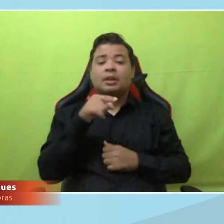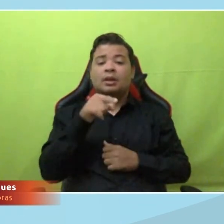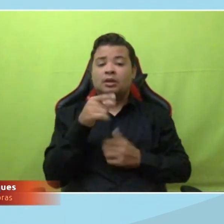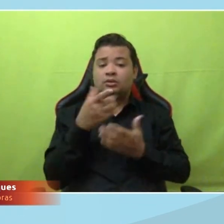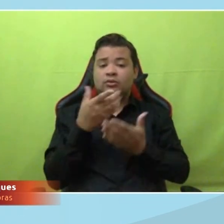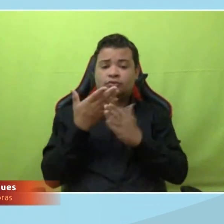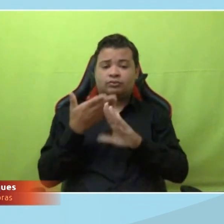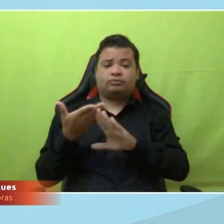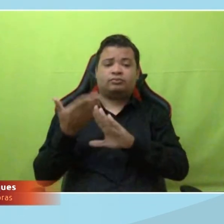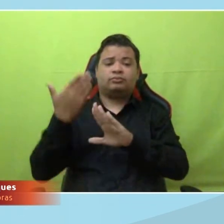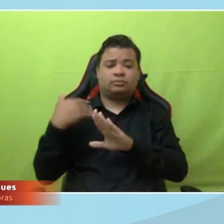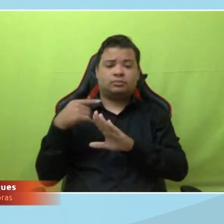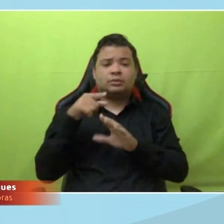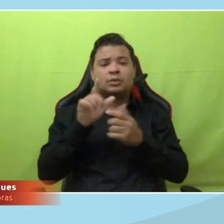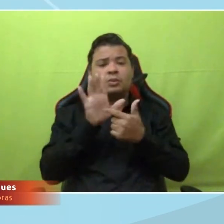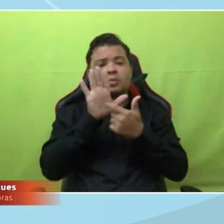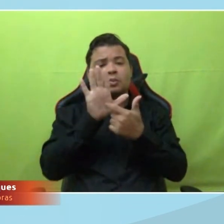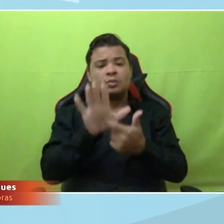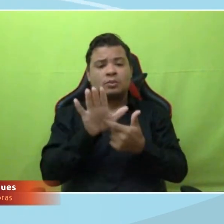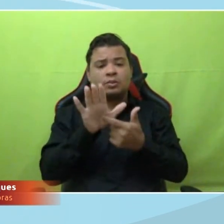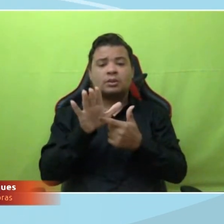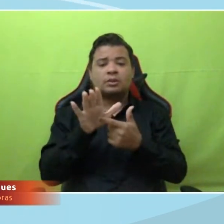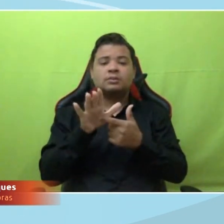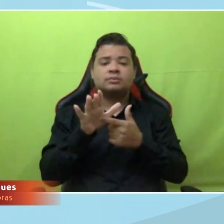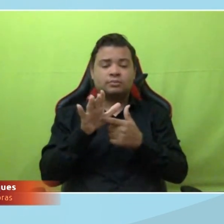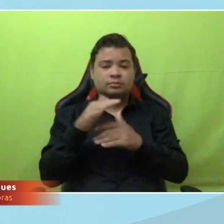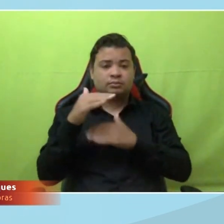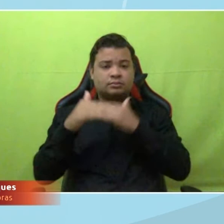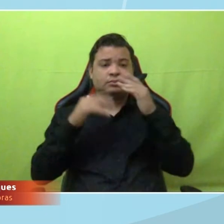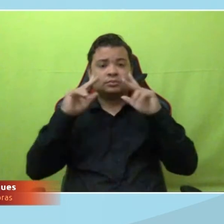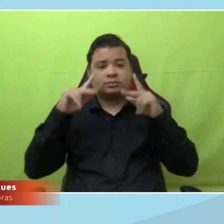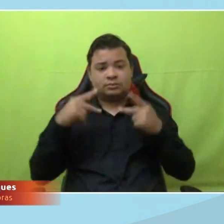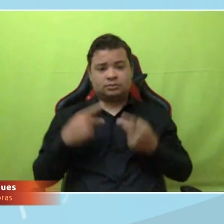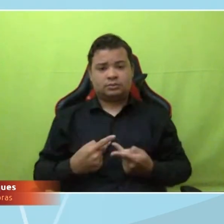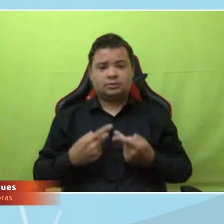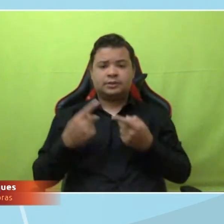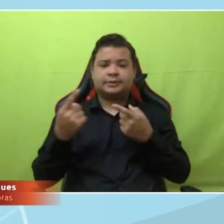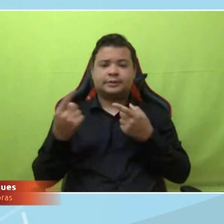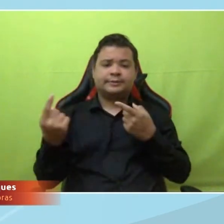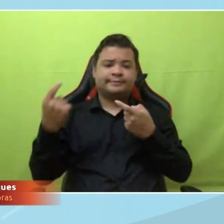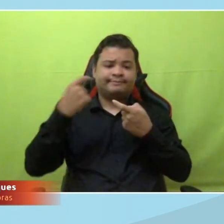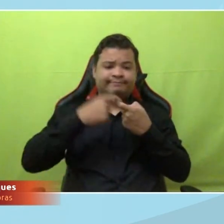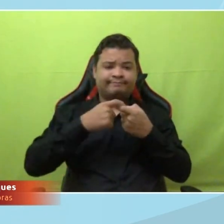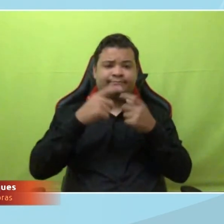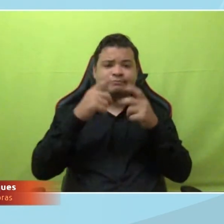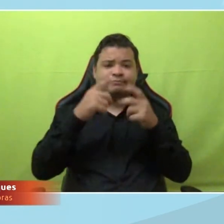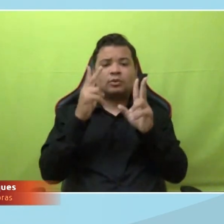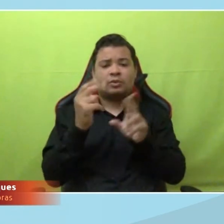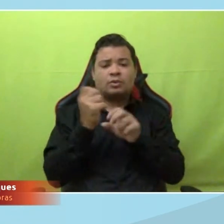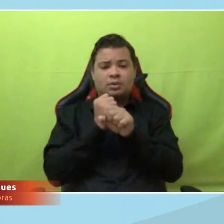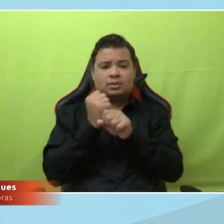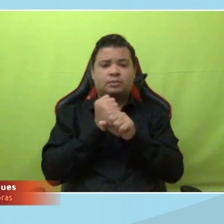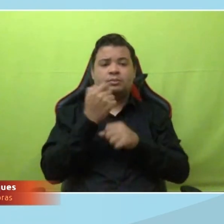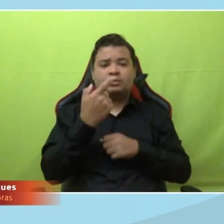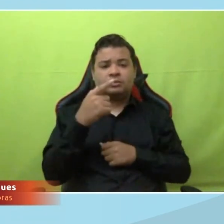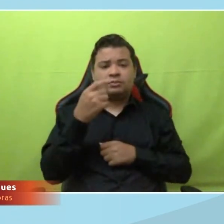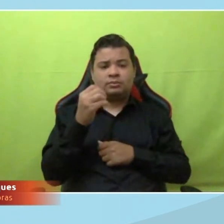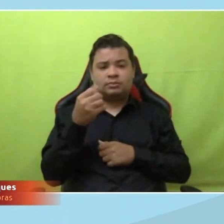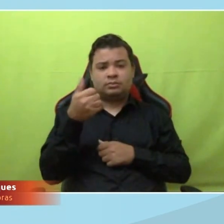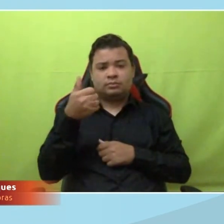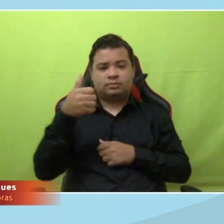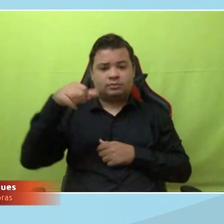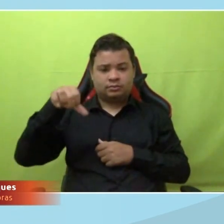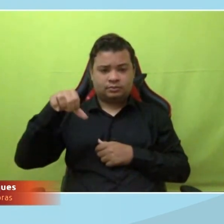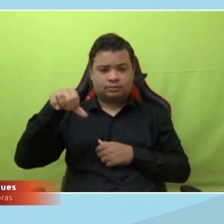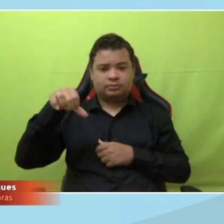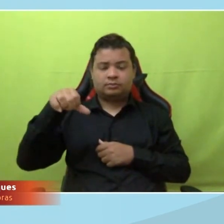o desenvolvimento humano voltou aos níveis de 2016, revertendo parte